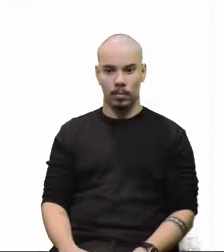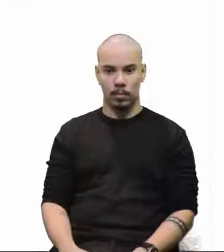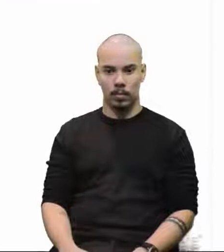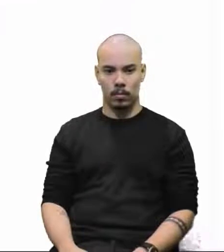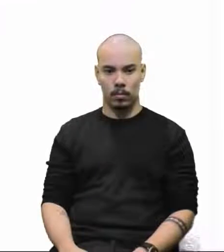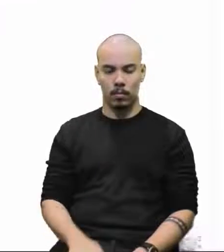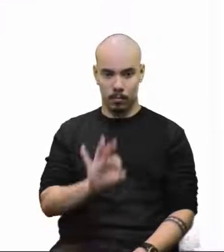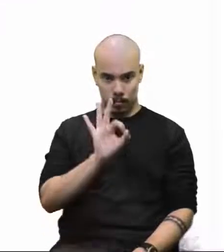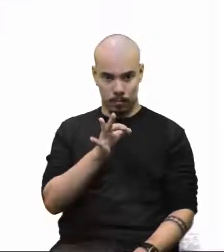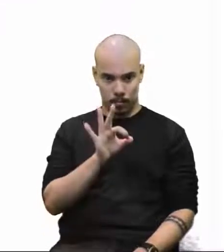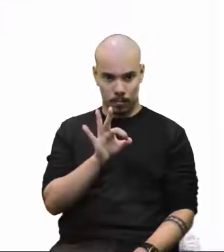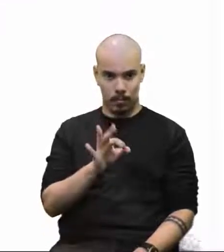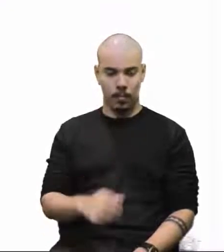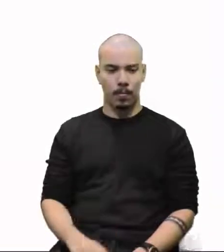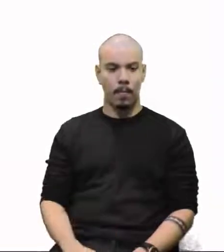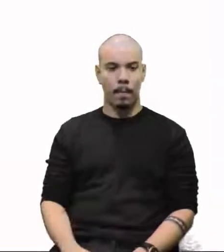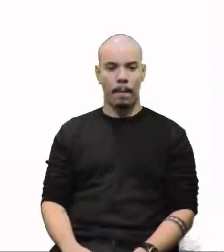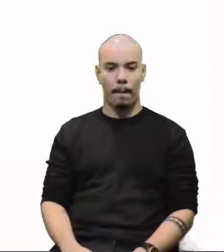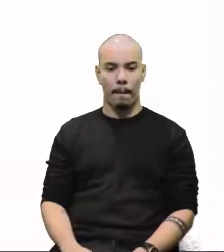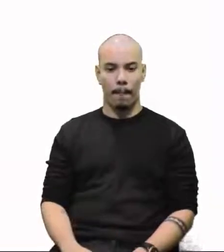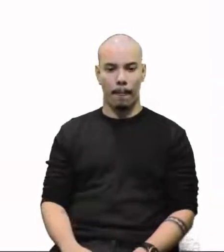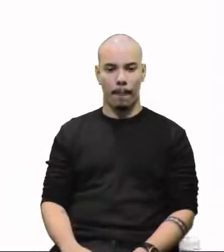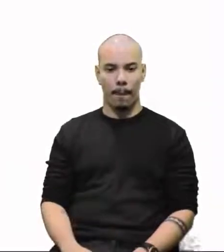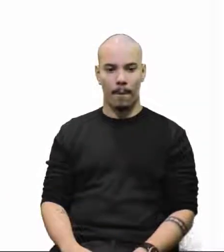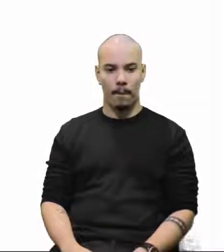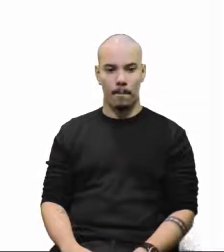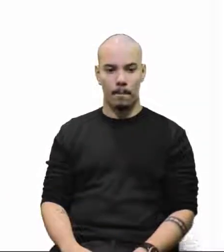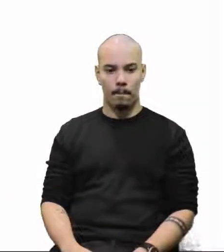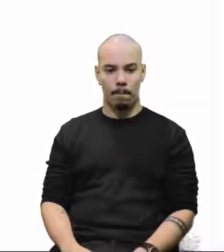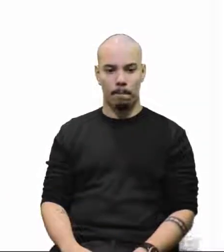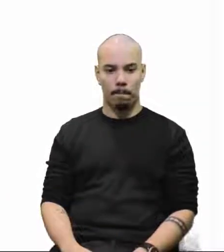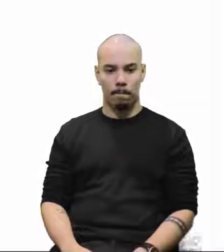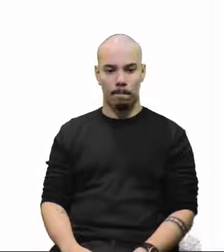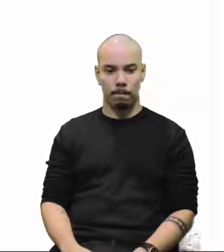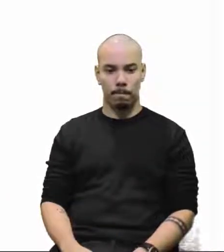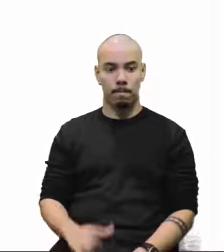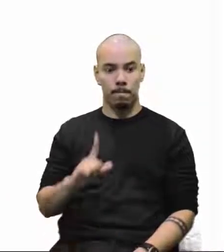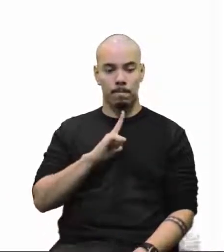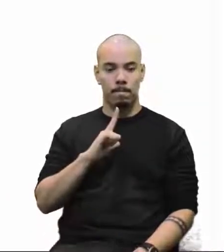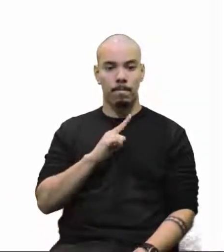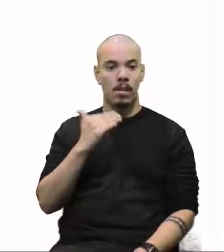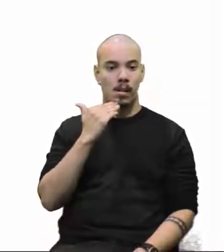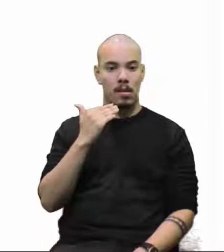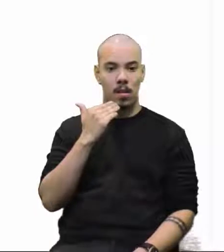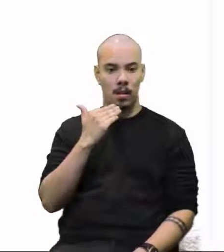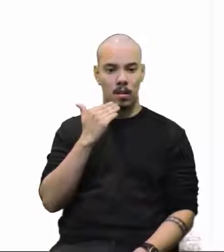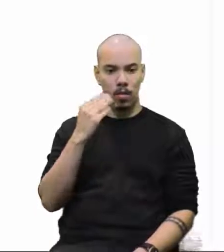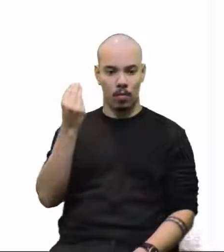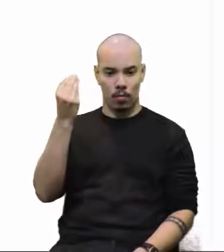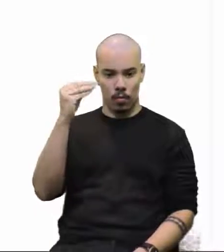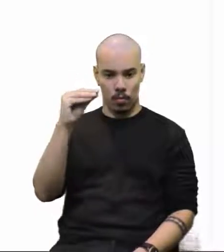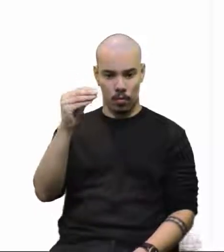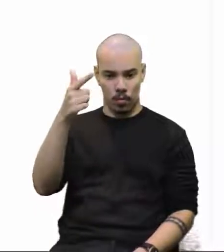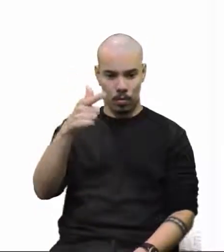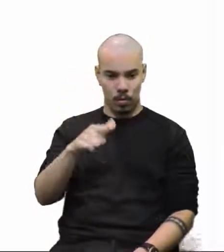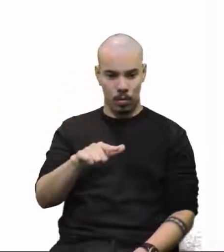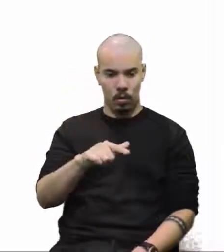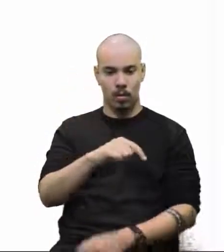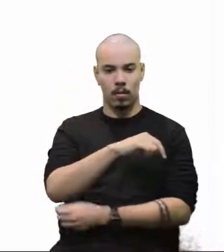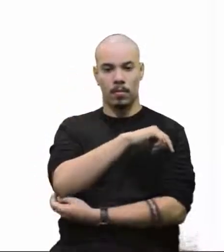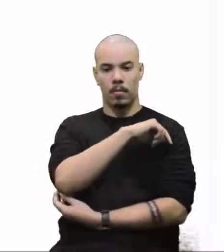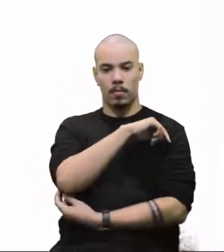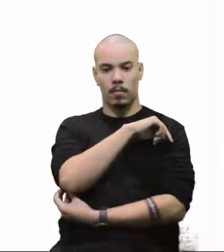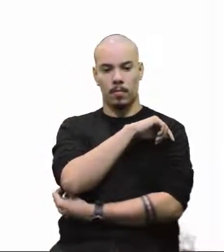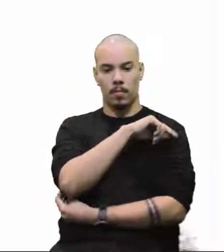beleza. Então aqui pessoal, olha bem. Tem um errinho, né? Vamos só consertar aqui. Aqui na realidade é